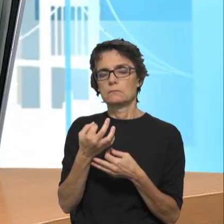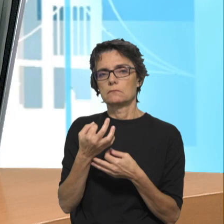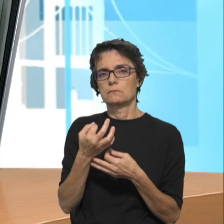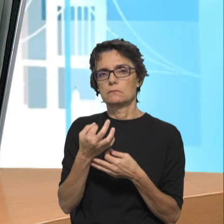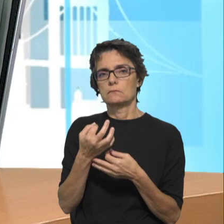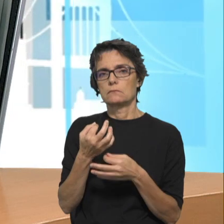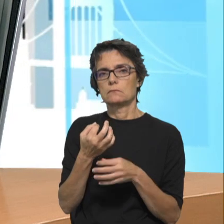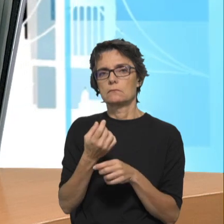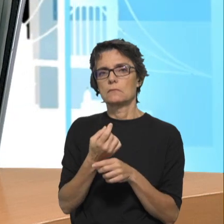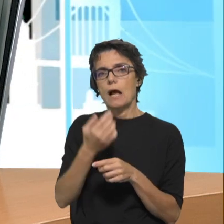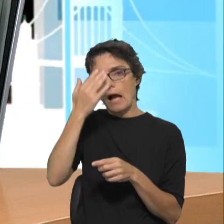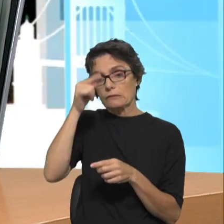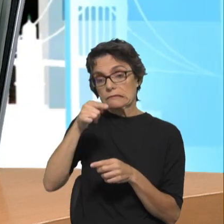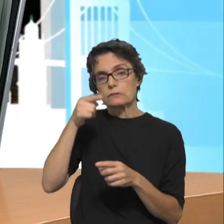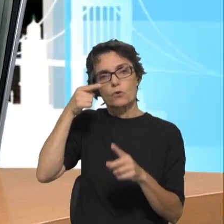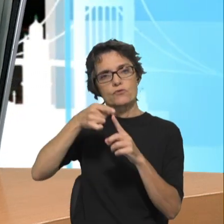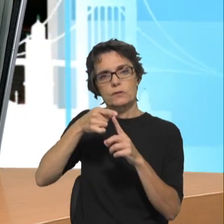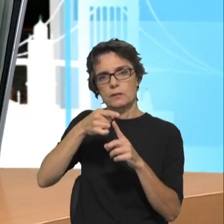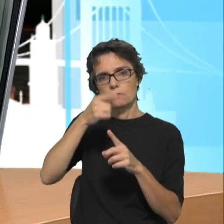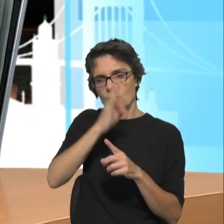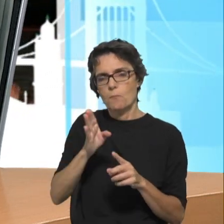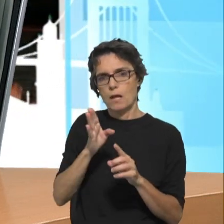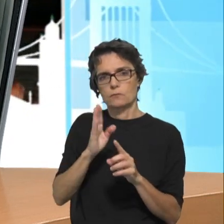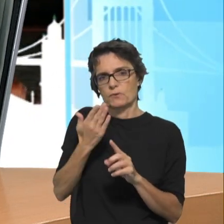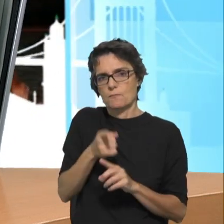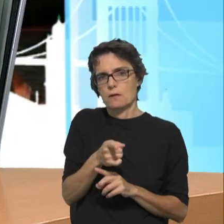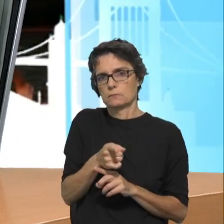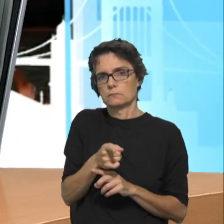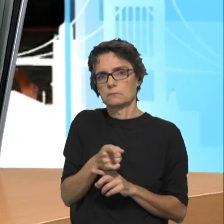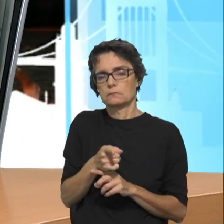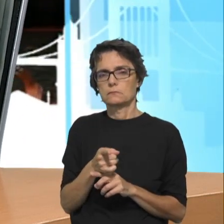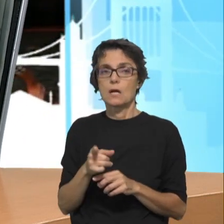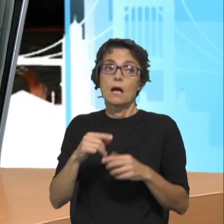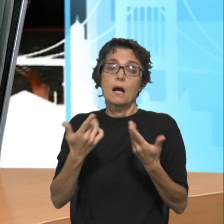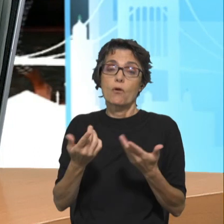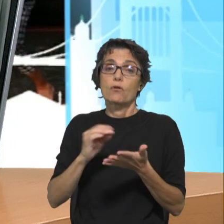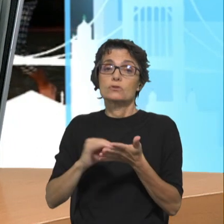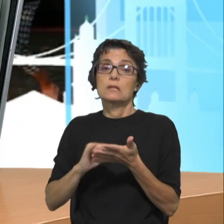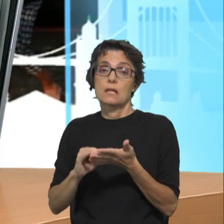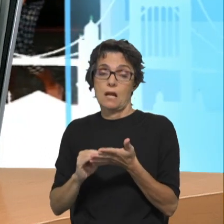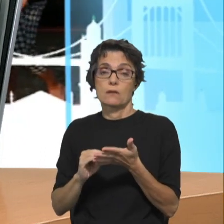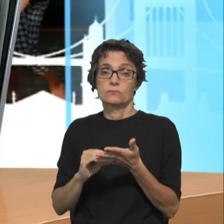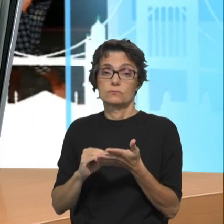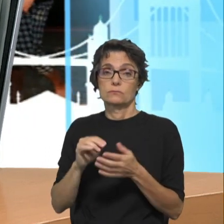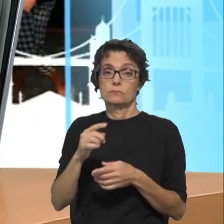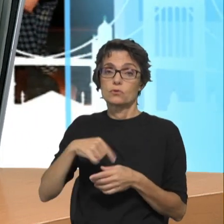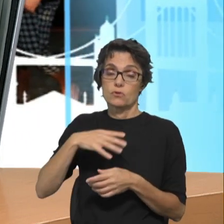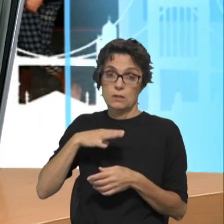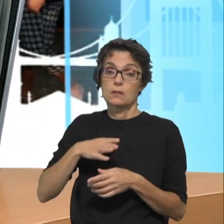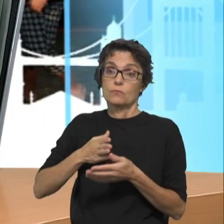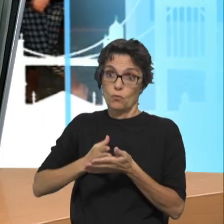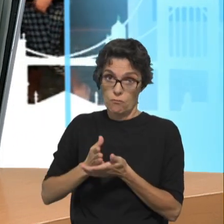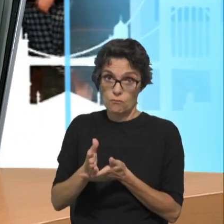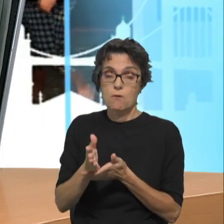é um objetivo muito prático. No que diz respeito ao secretariado, gostaríamos de continuar a